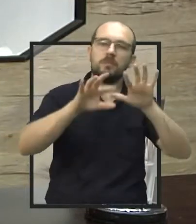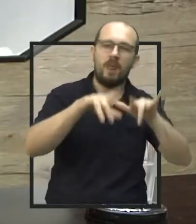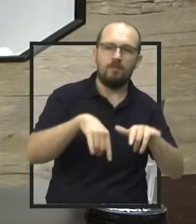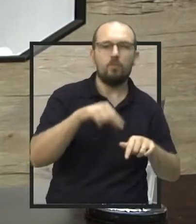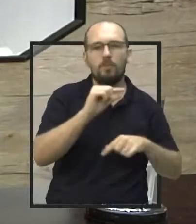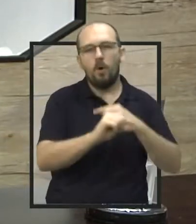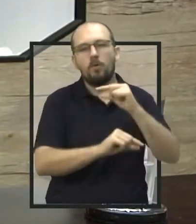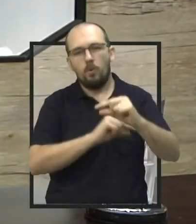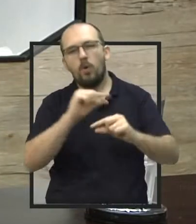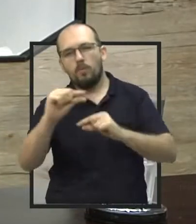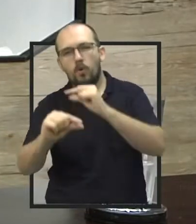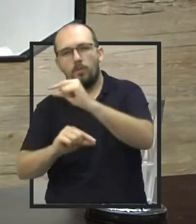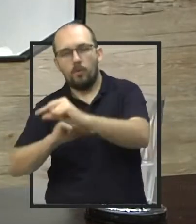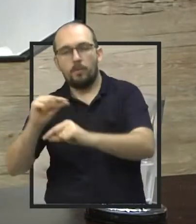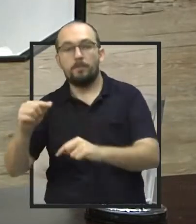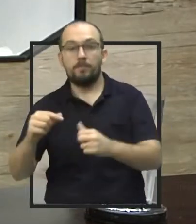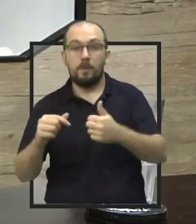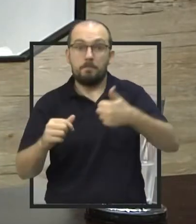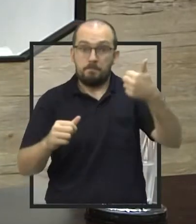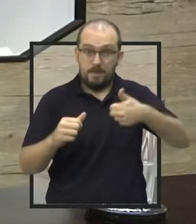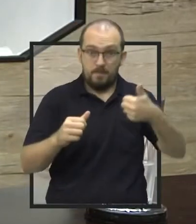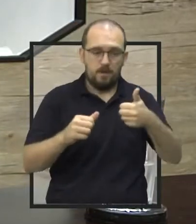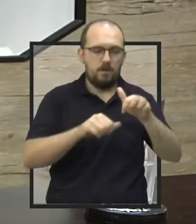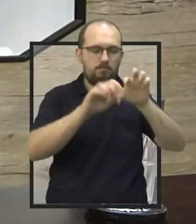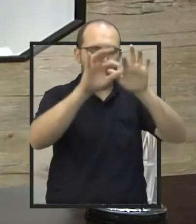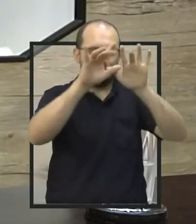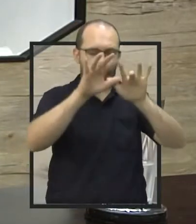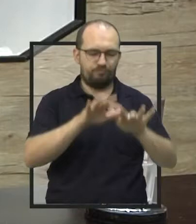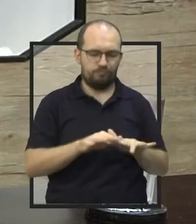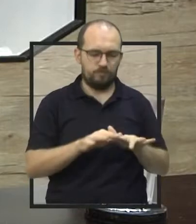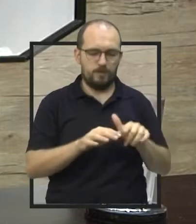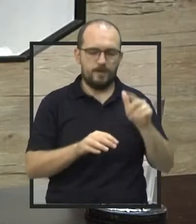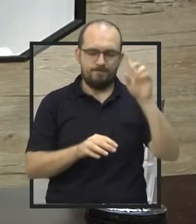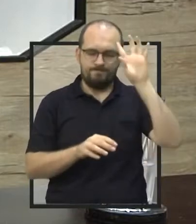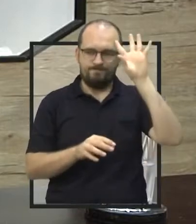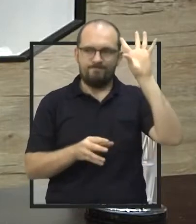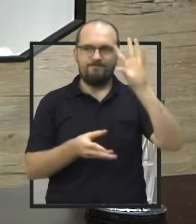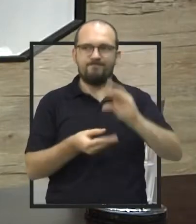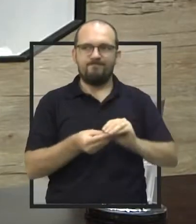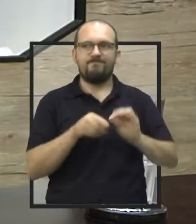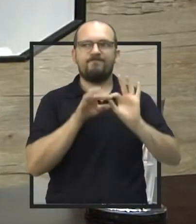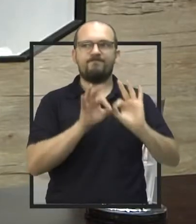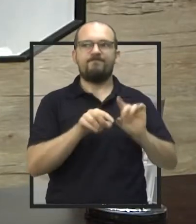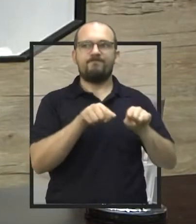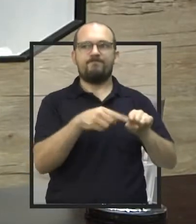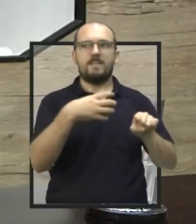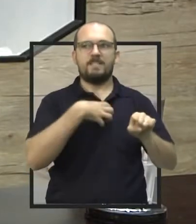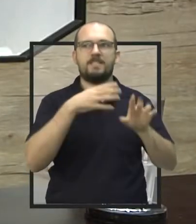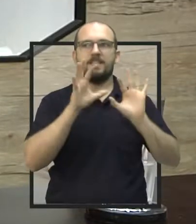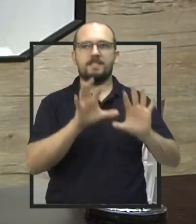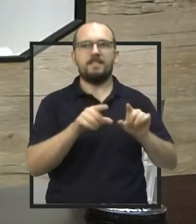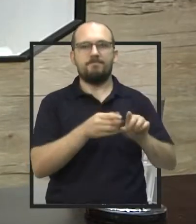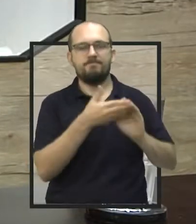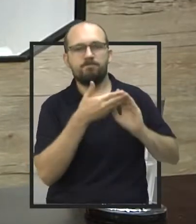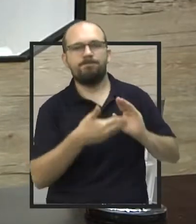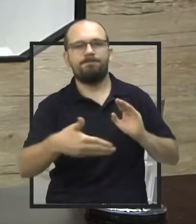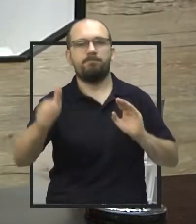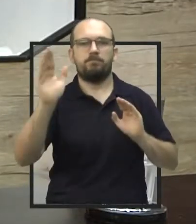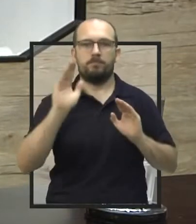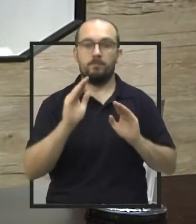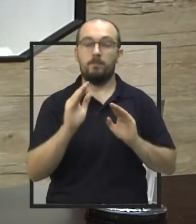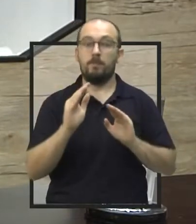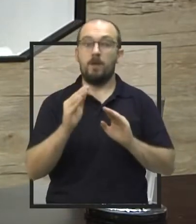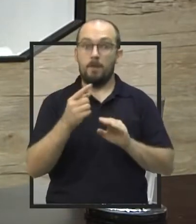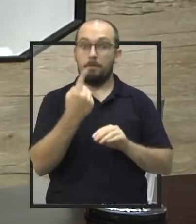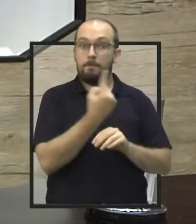né? Como é que foi a construção dessa obra, esse tipo de texto que você colocou em formato de crônica?